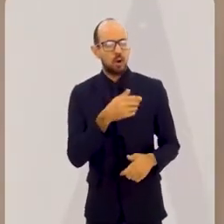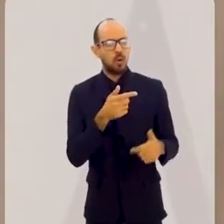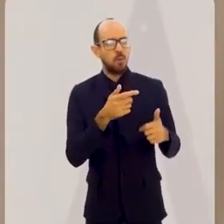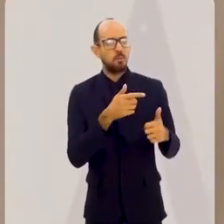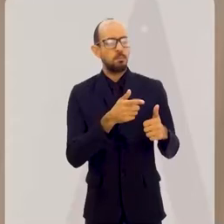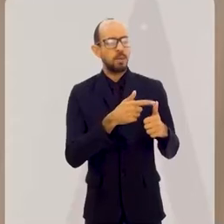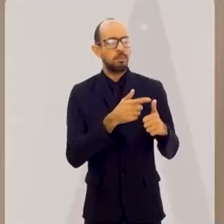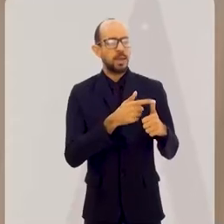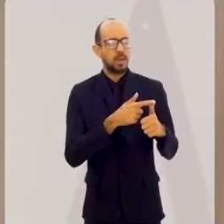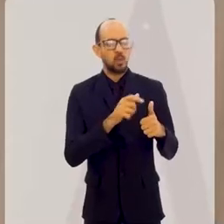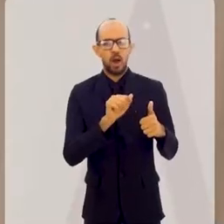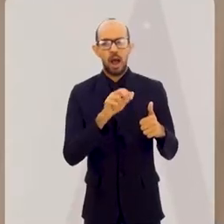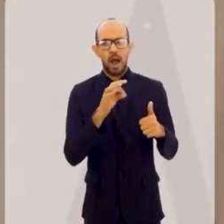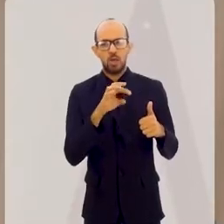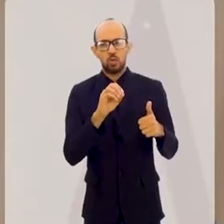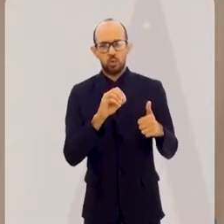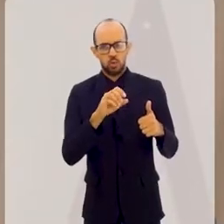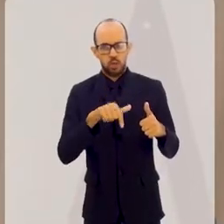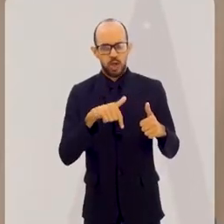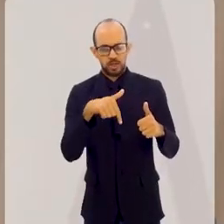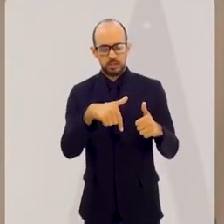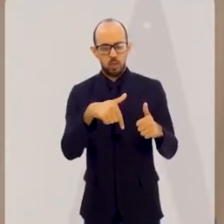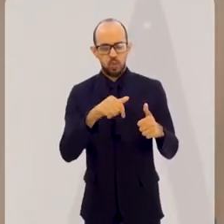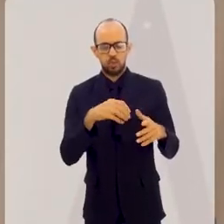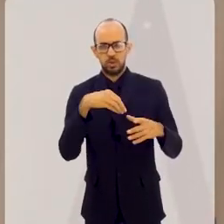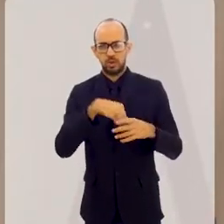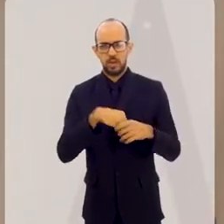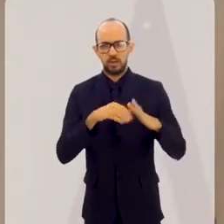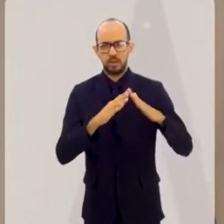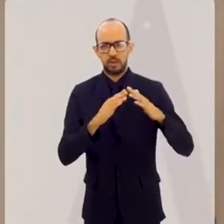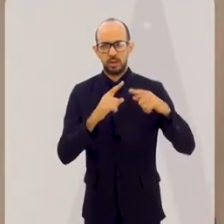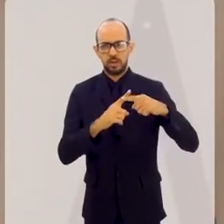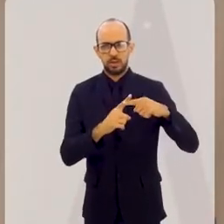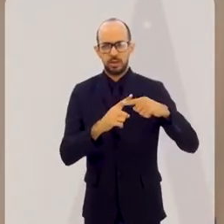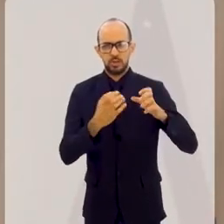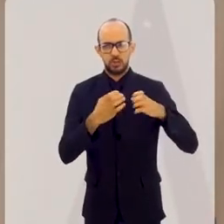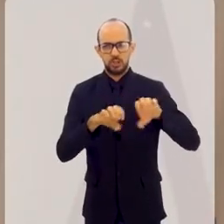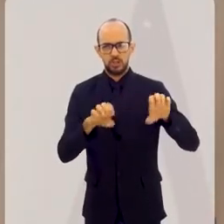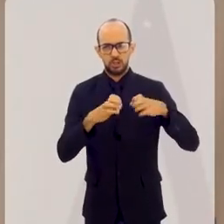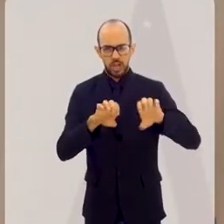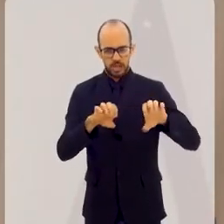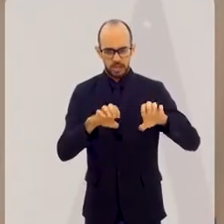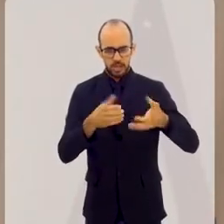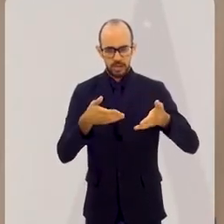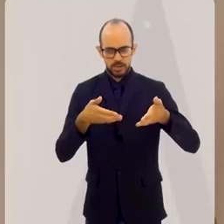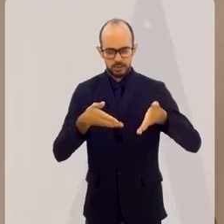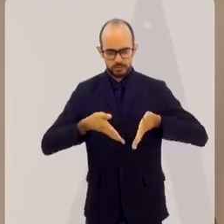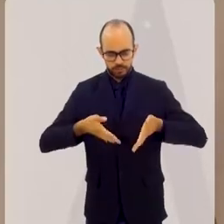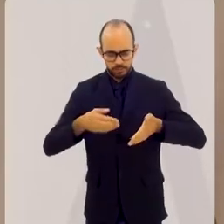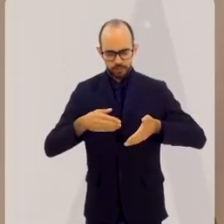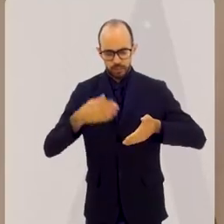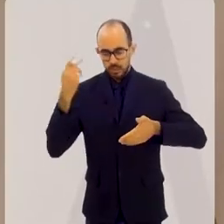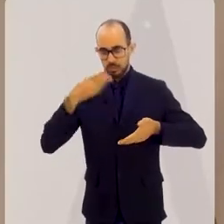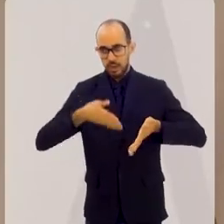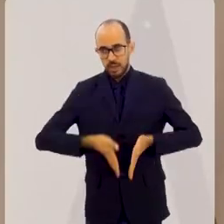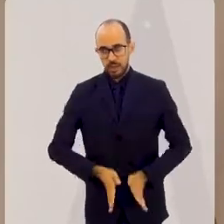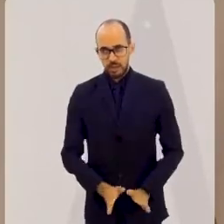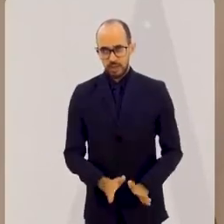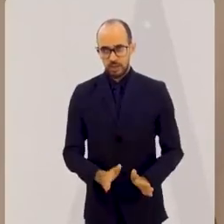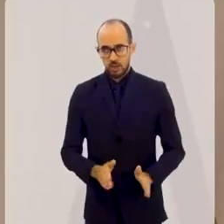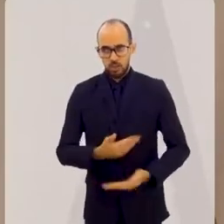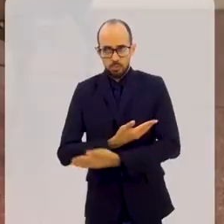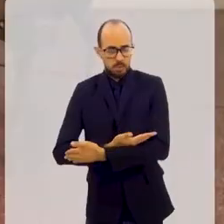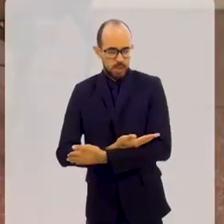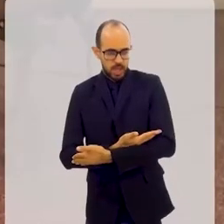seria o primeiro ato dentro do da Igreja Evangélica por exemplo nasceu uma criança ela já é